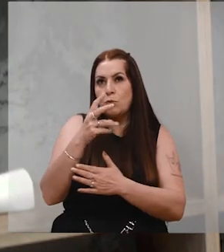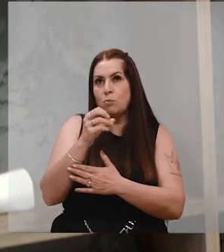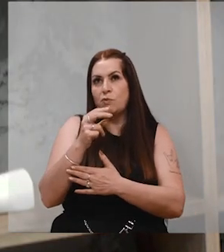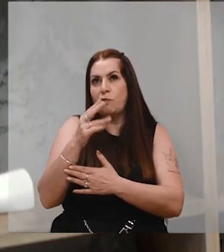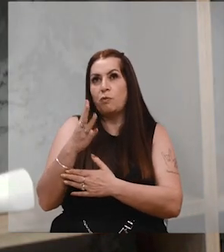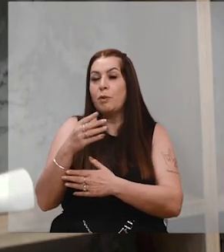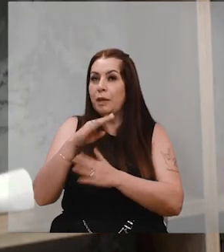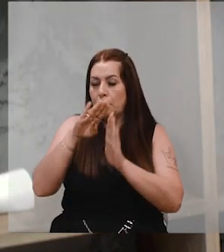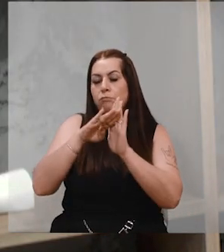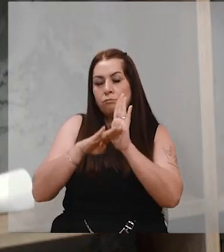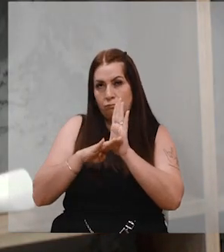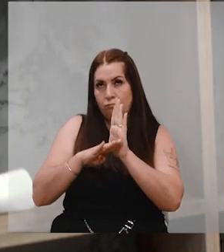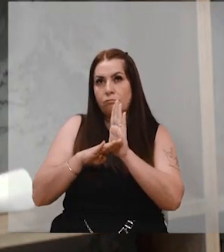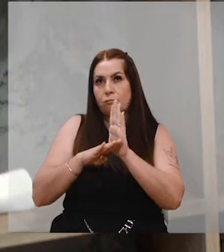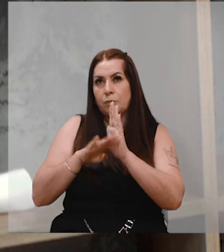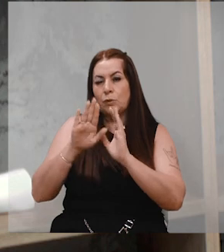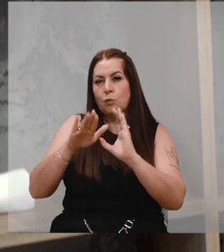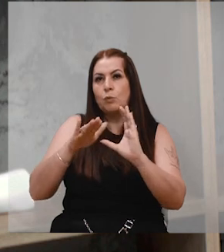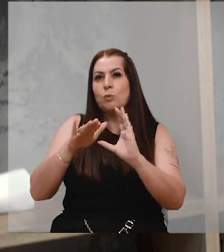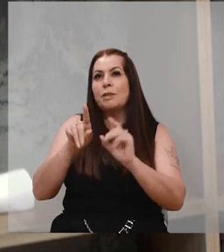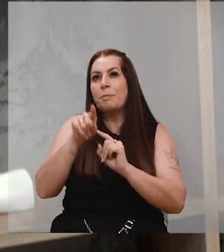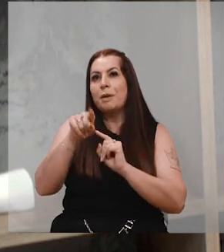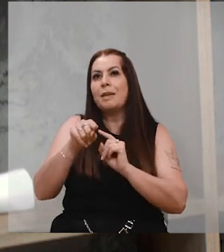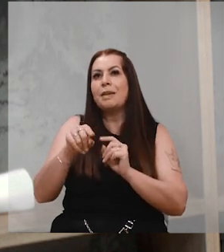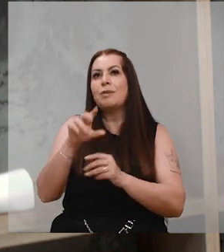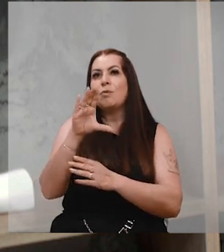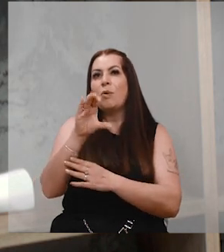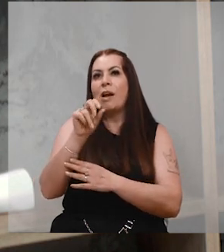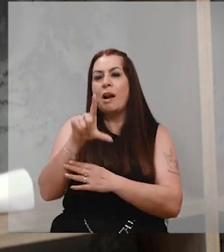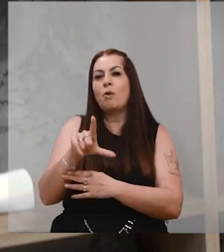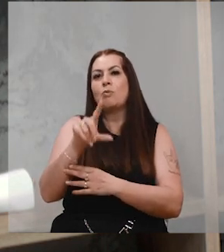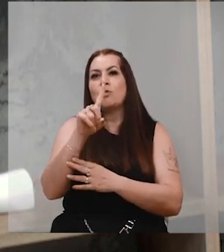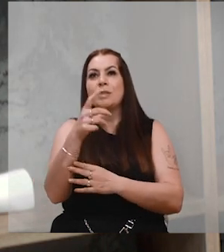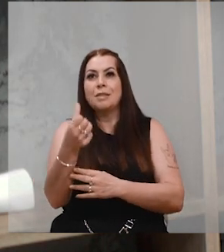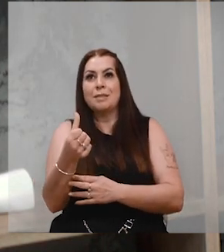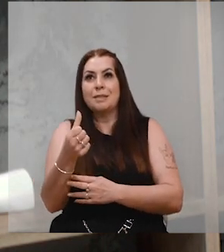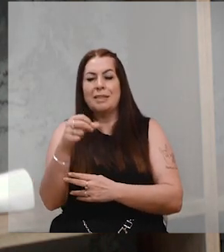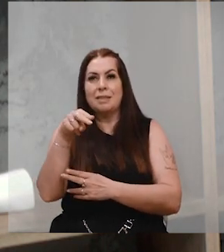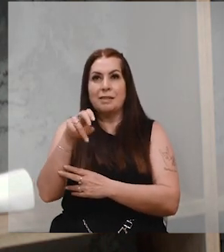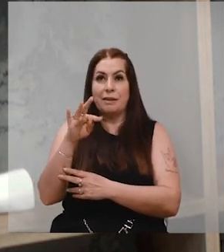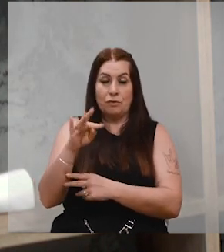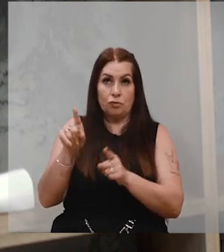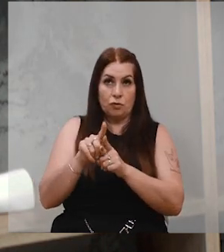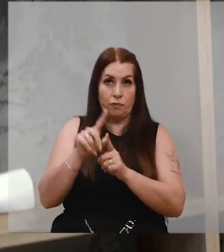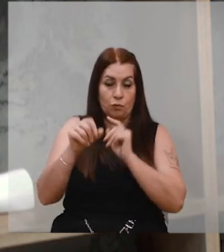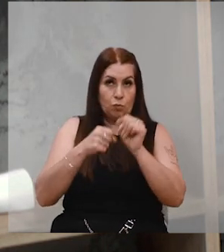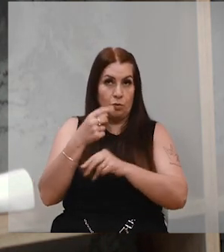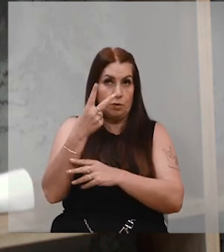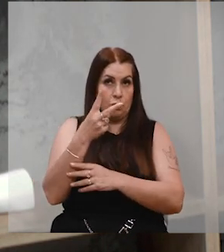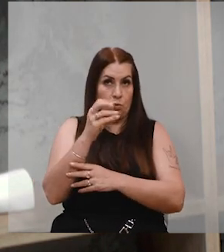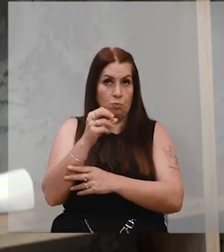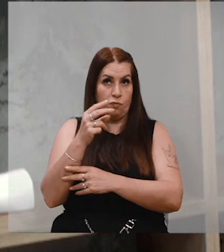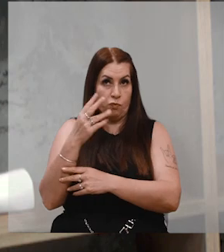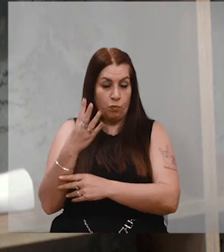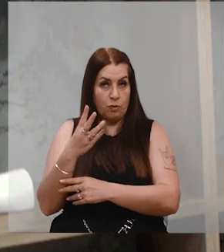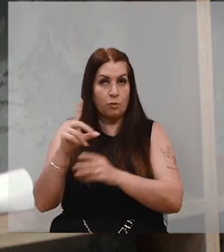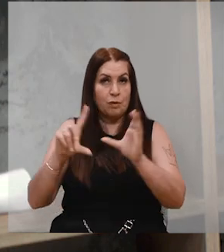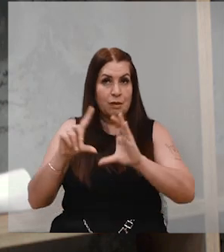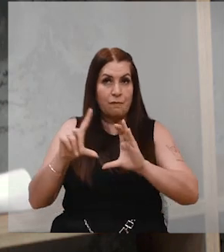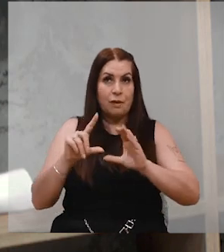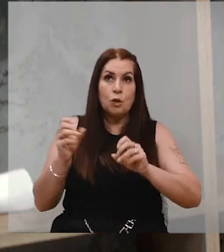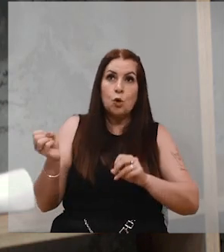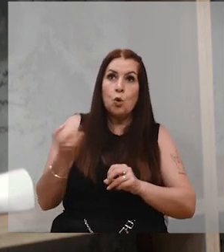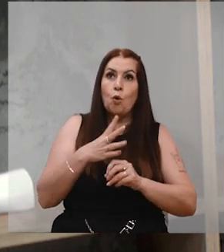rodando na programação no canal 16 da NET. Além disso, foi no ano de 2024 que a TV Câmara ganhou